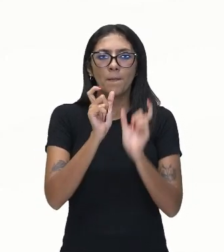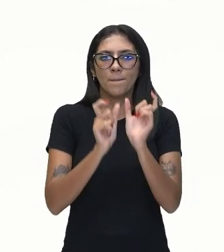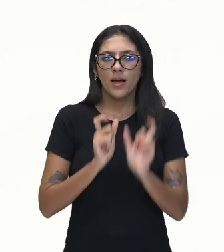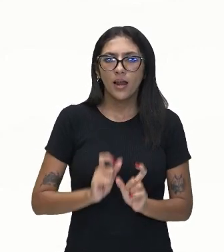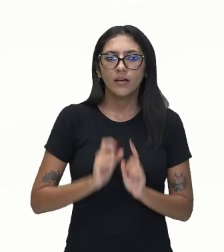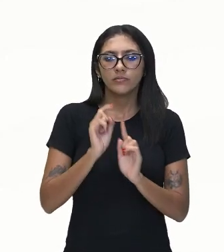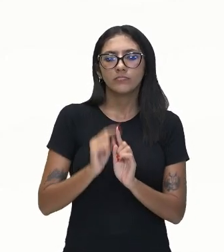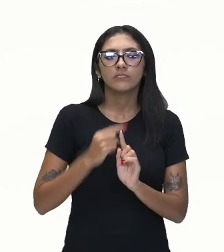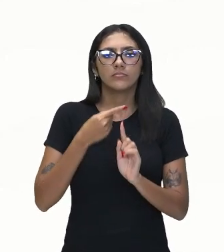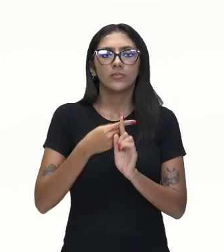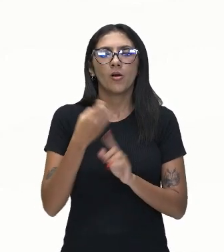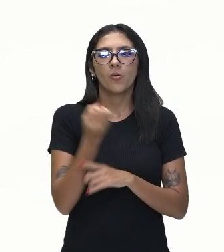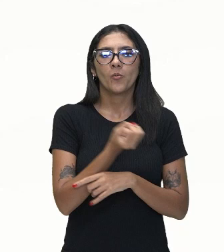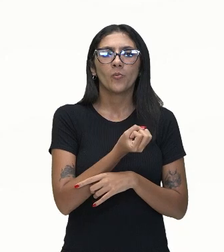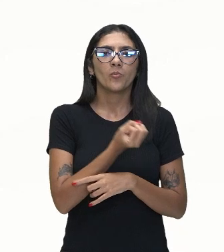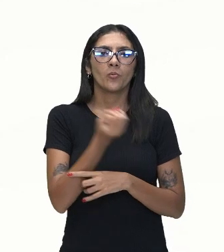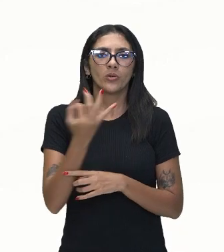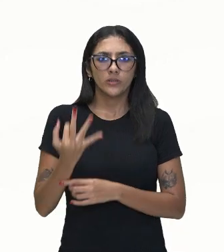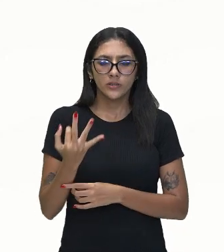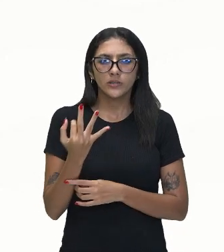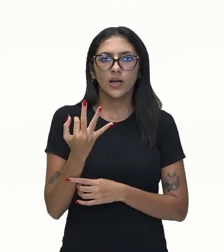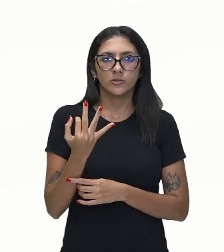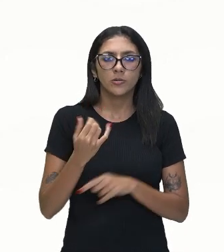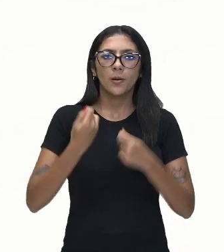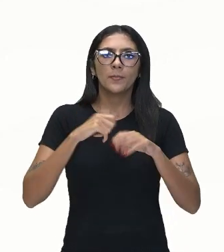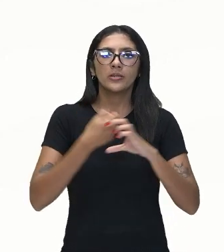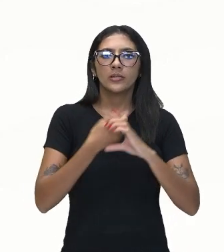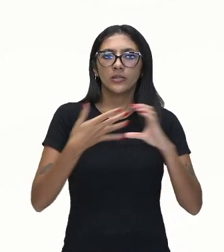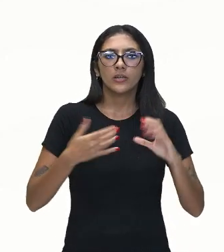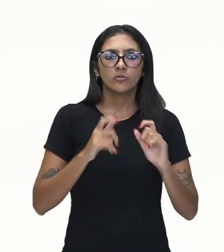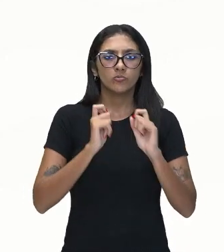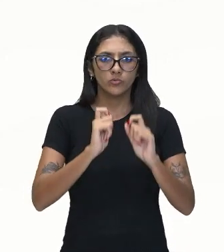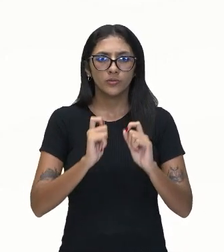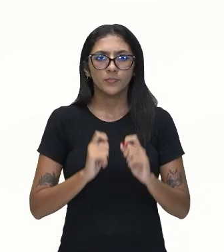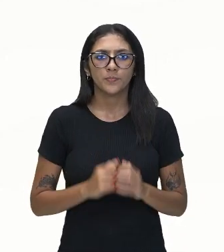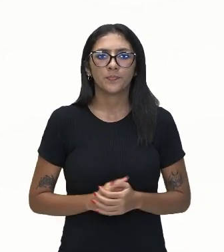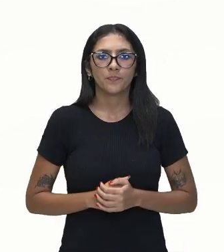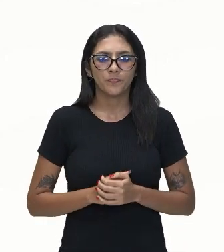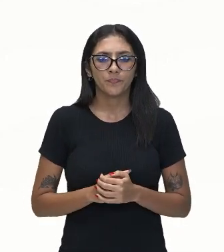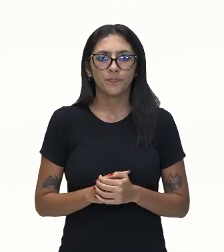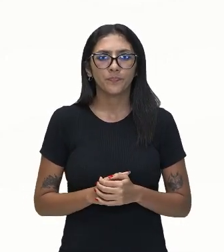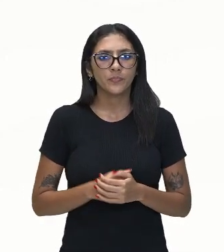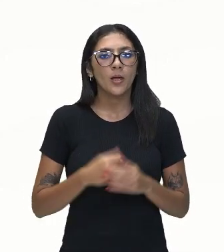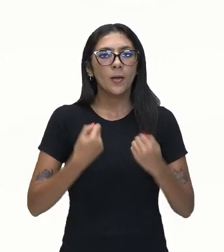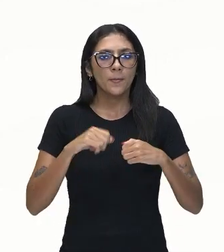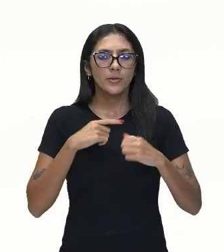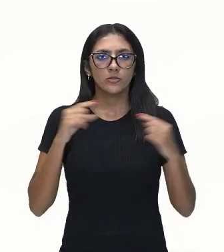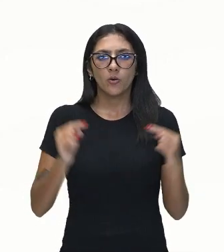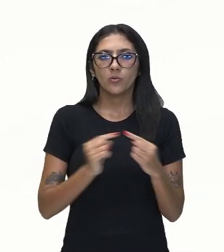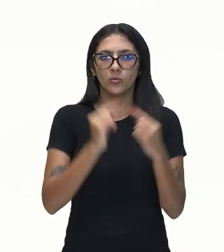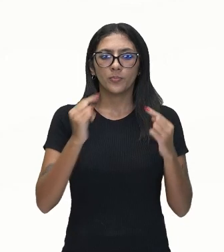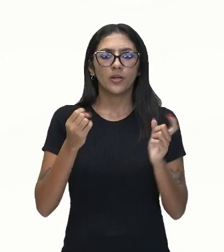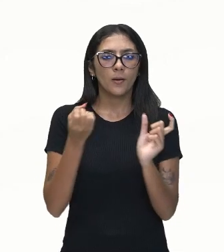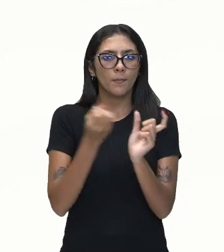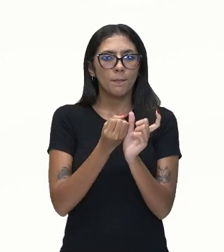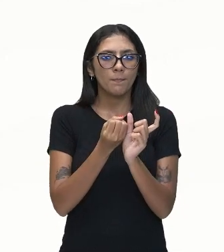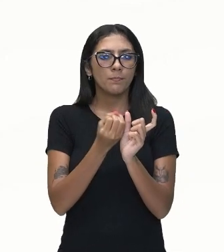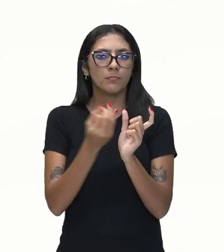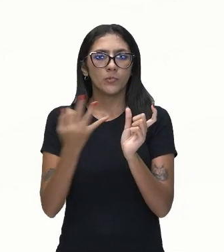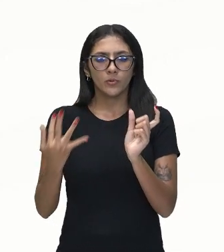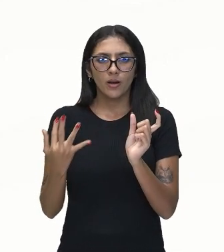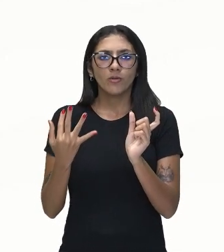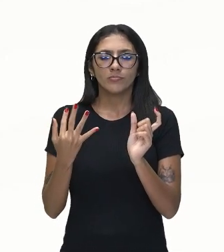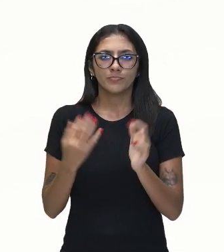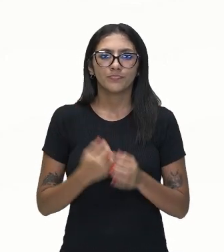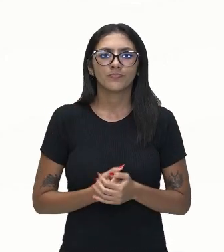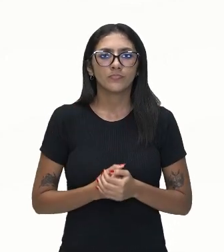expressão partitiva, se vier acompanhada de um especificador e esse especificador estiver no plural, o